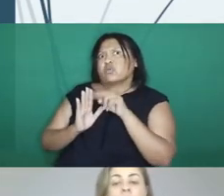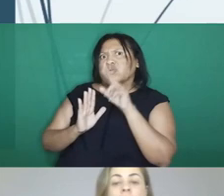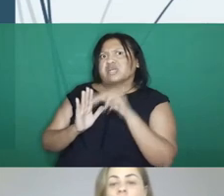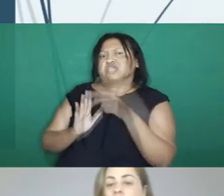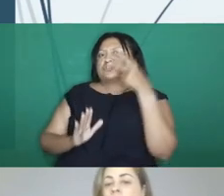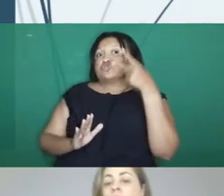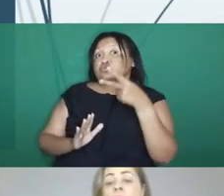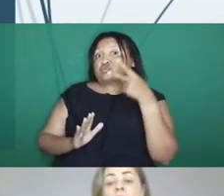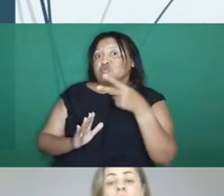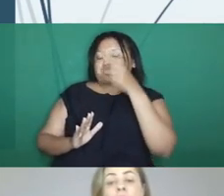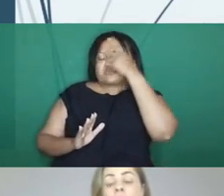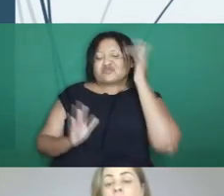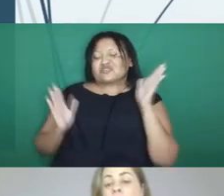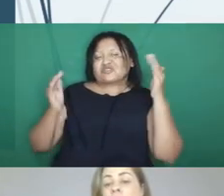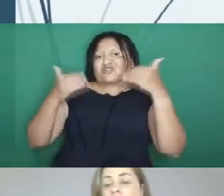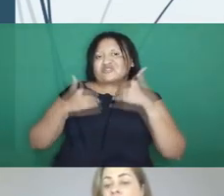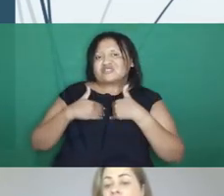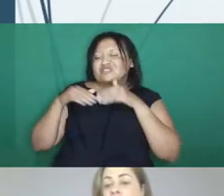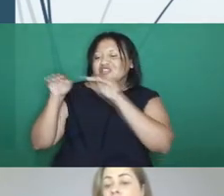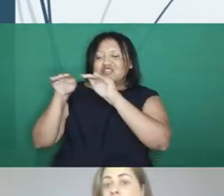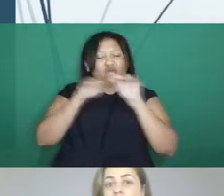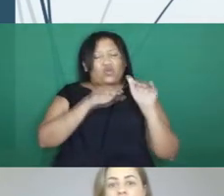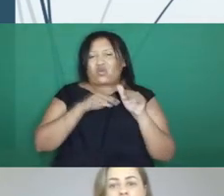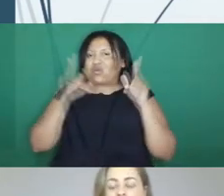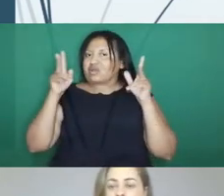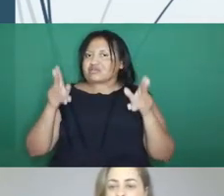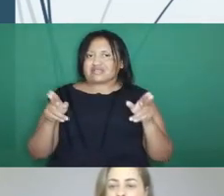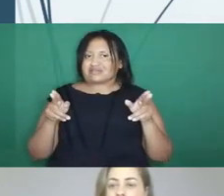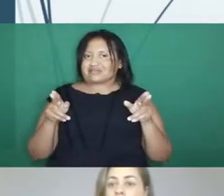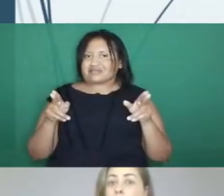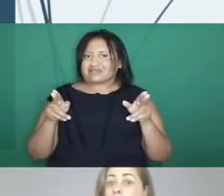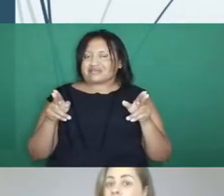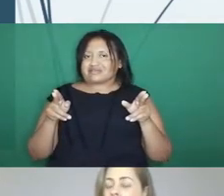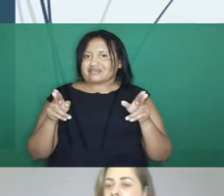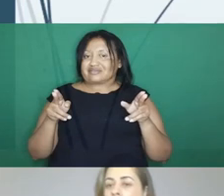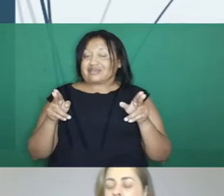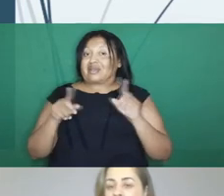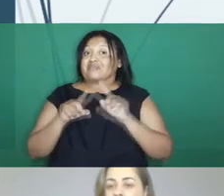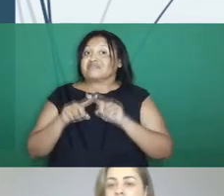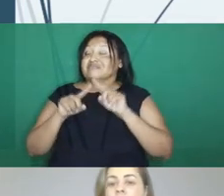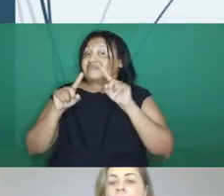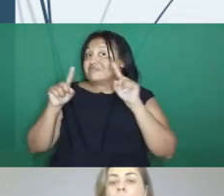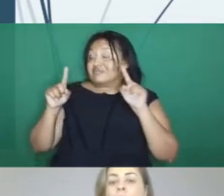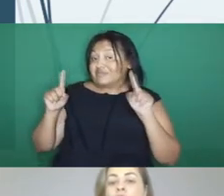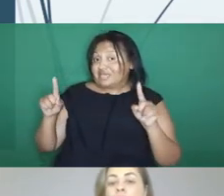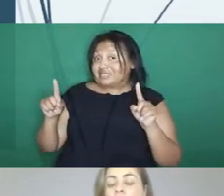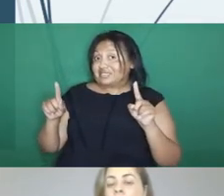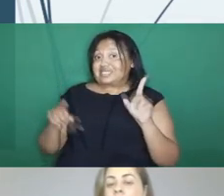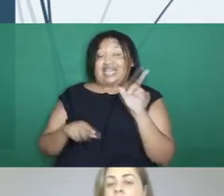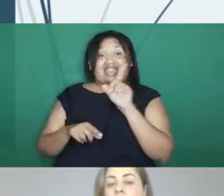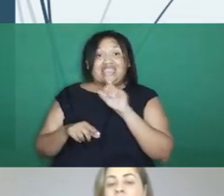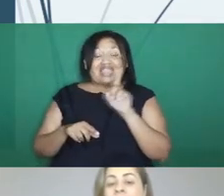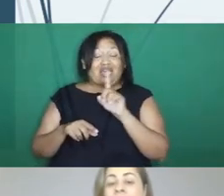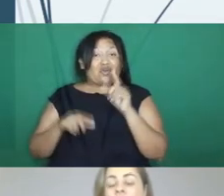nunca duas pessoas autistas são exatamente a mesma coisa mas o